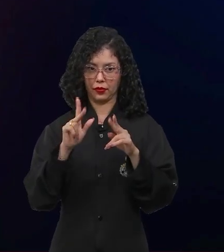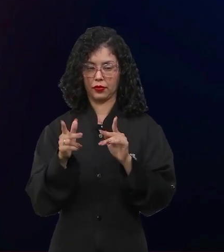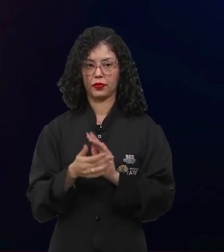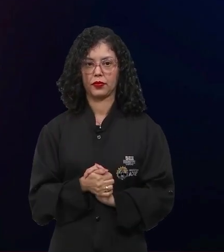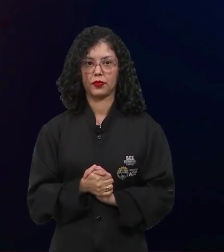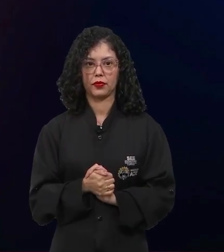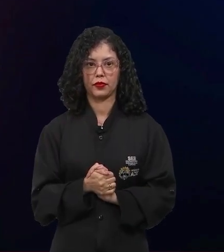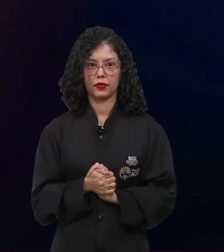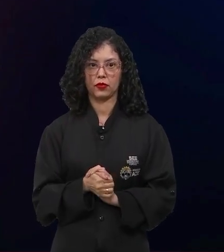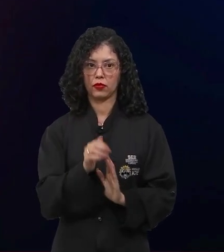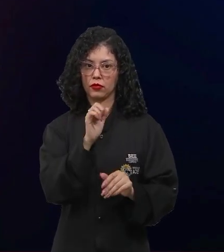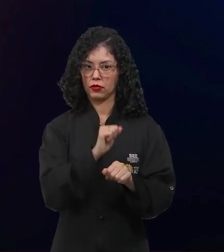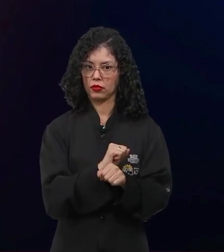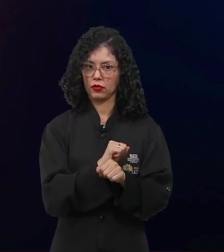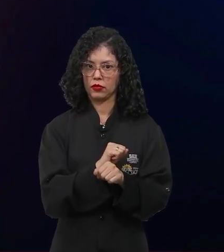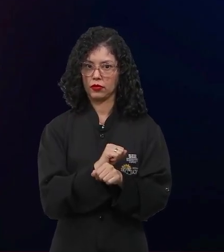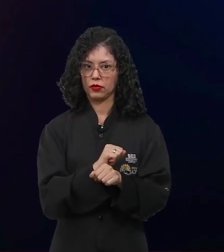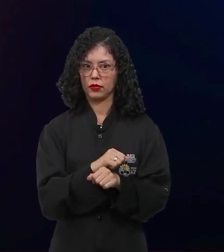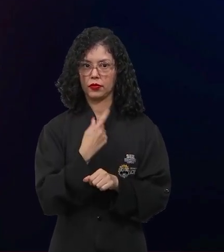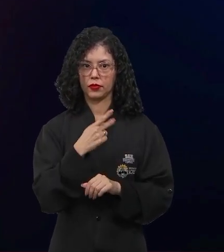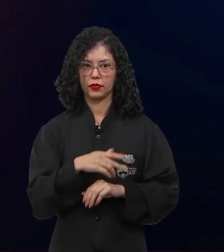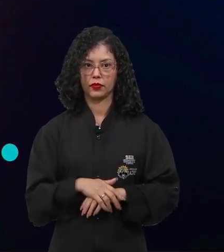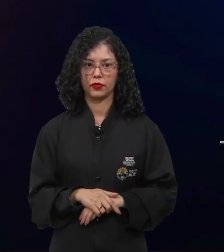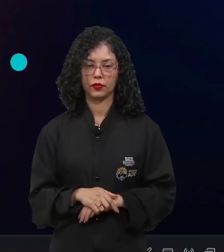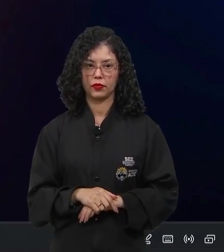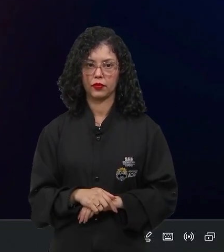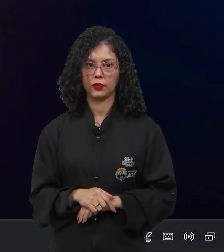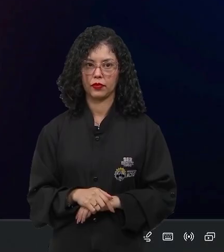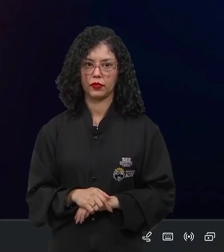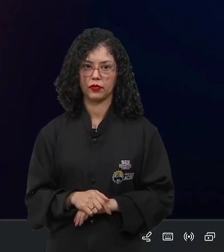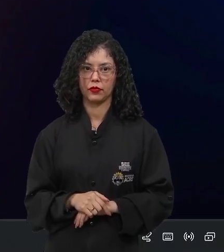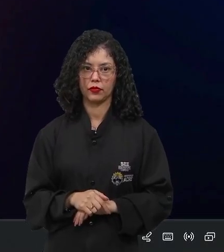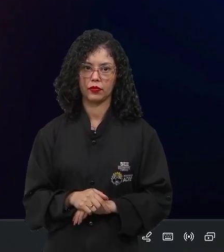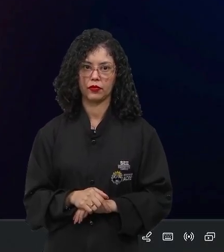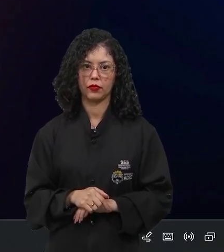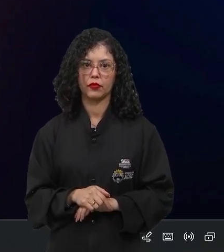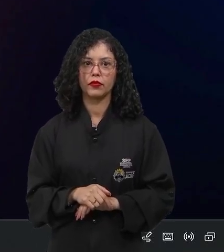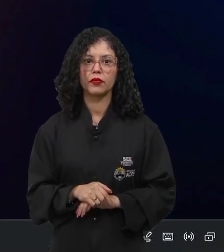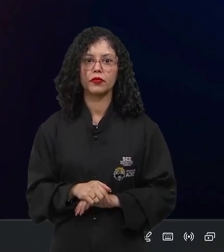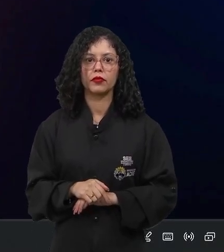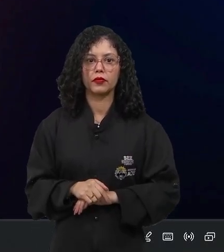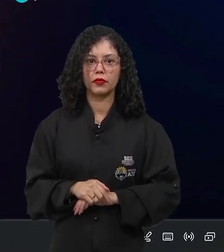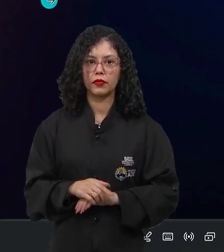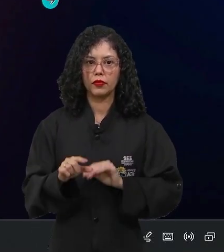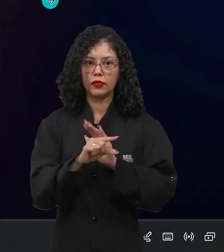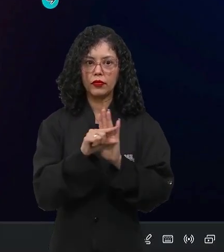que é o momento em que ele para e fala. Vamos observar aqui nesse pequeno trecho.